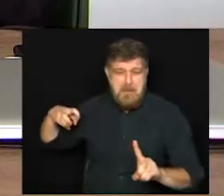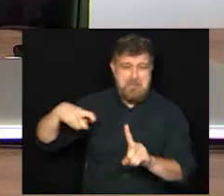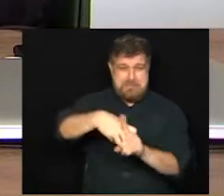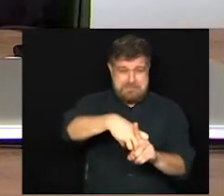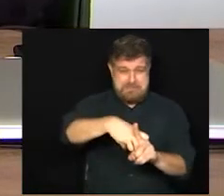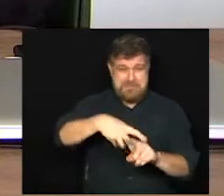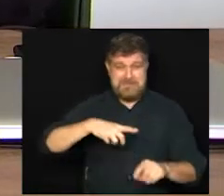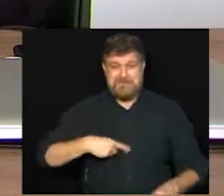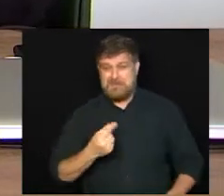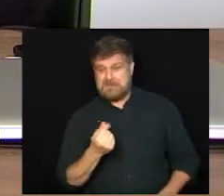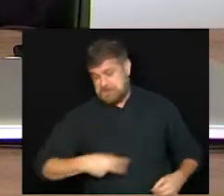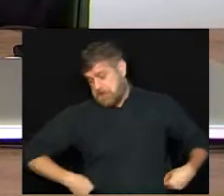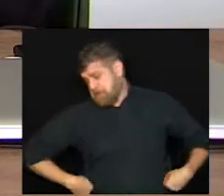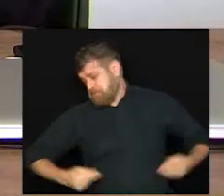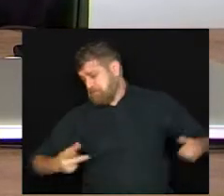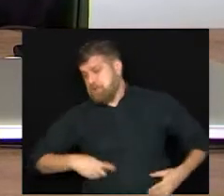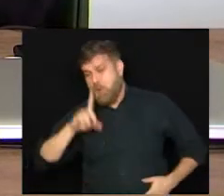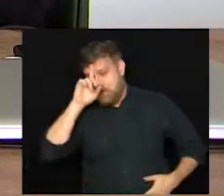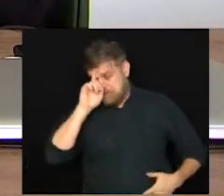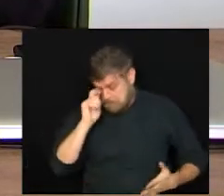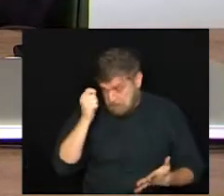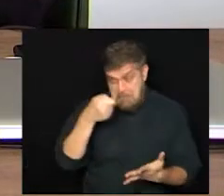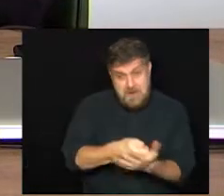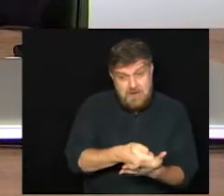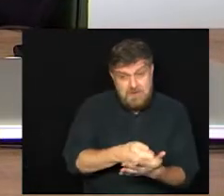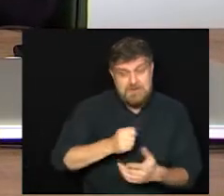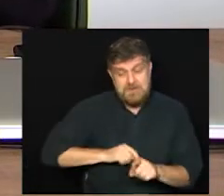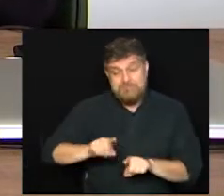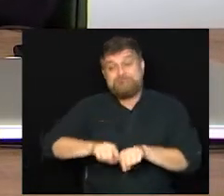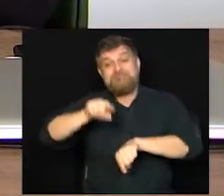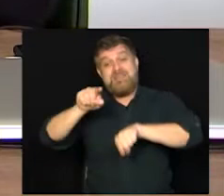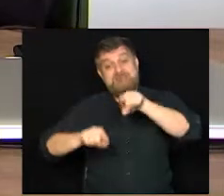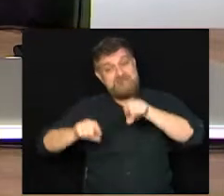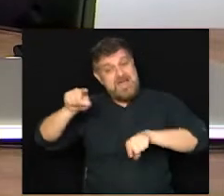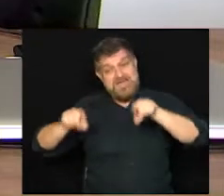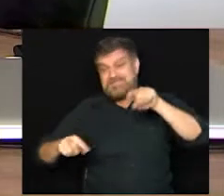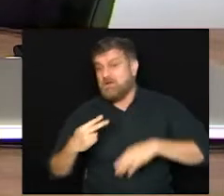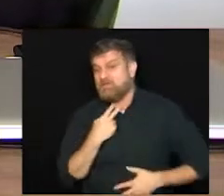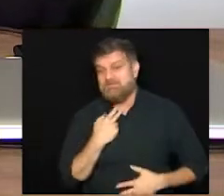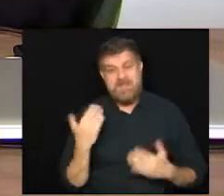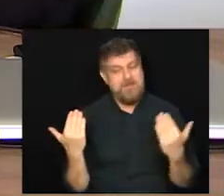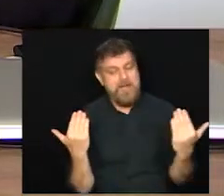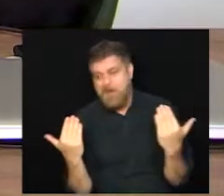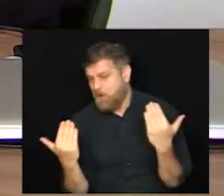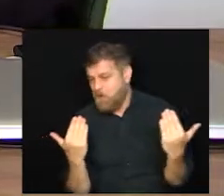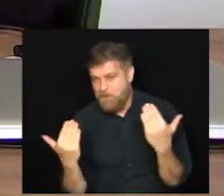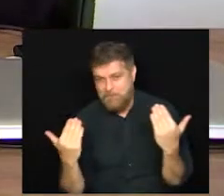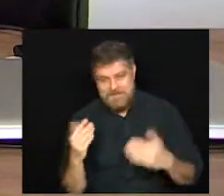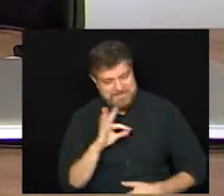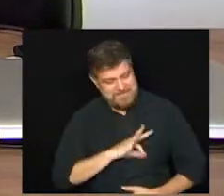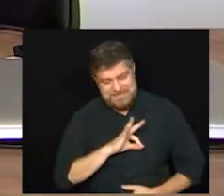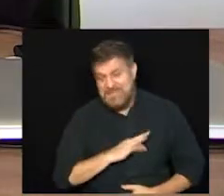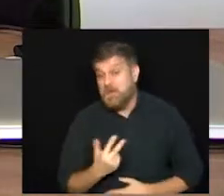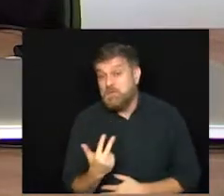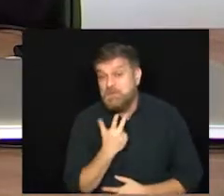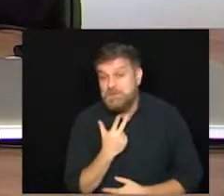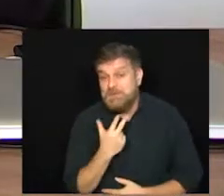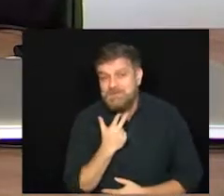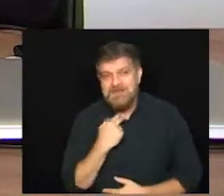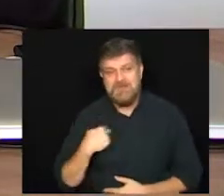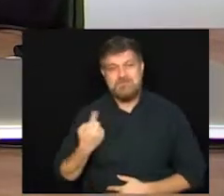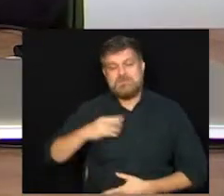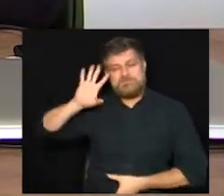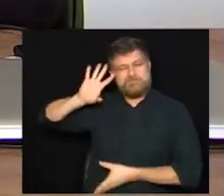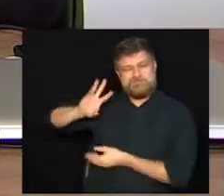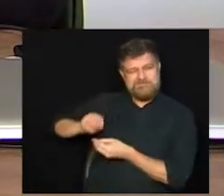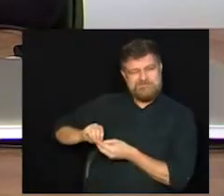teve que gastar com o hospital, né? Então varia muito, gente. Não comparem dessa forma. Bom, para a gente encerrar